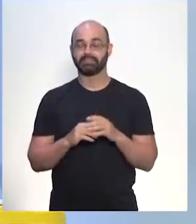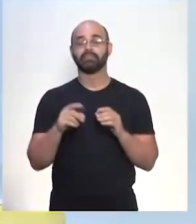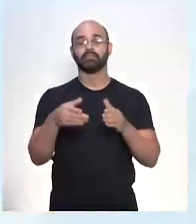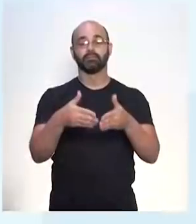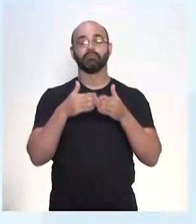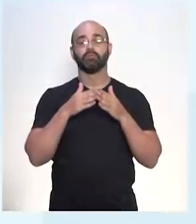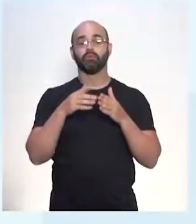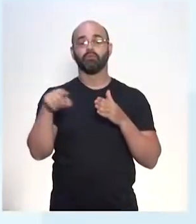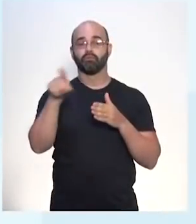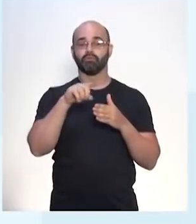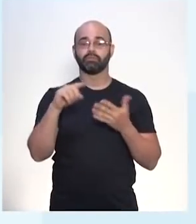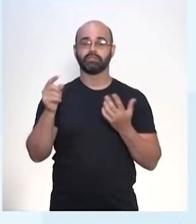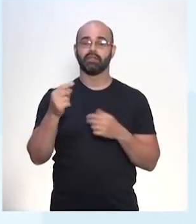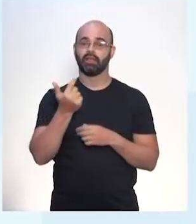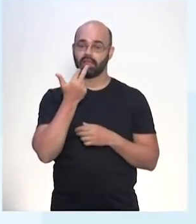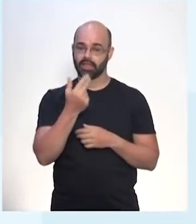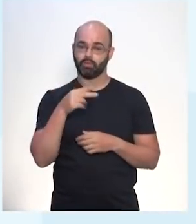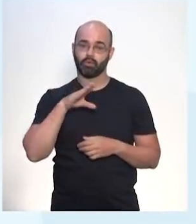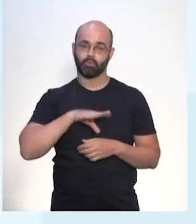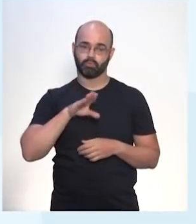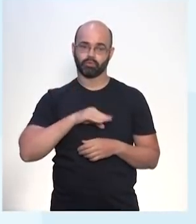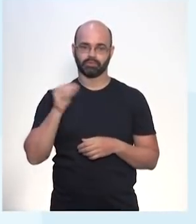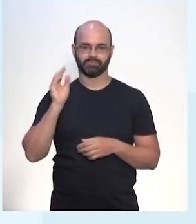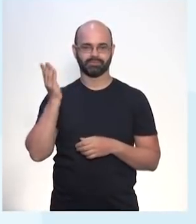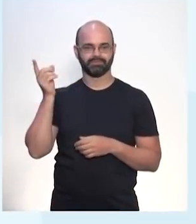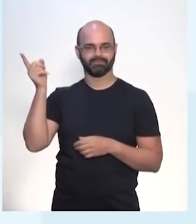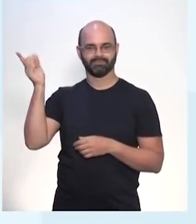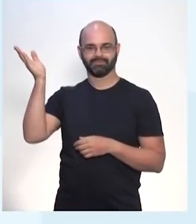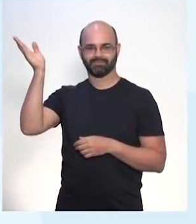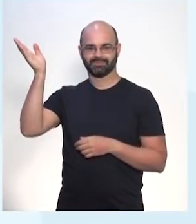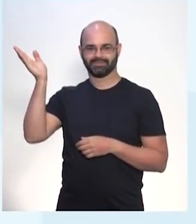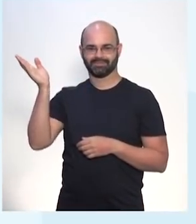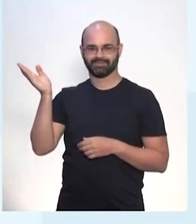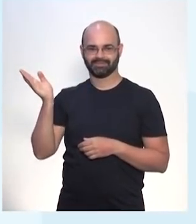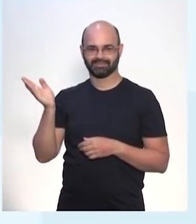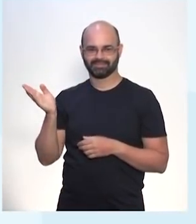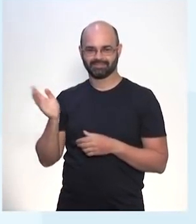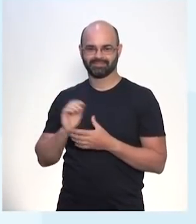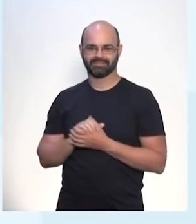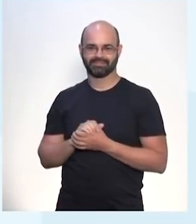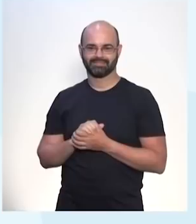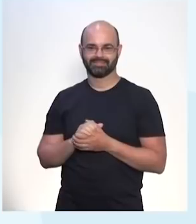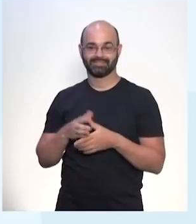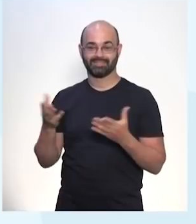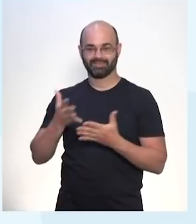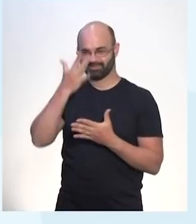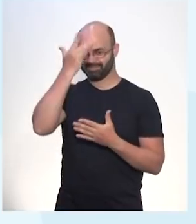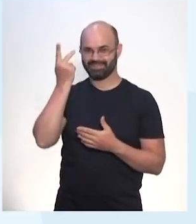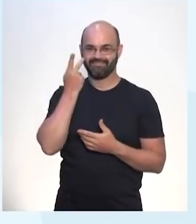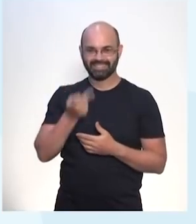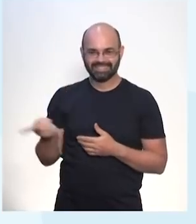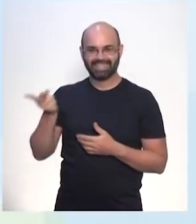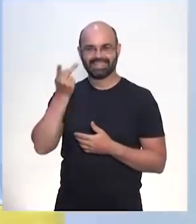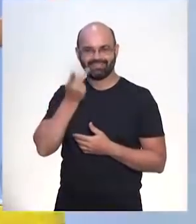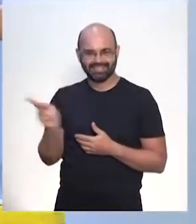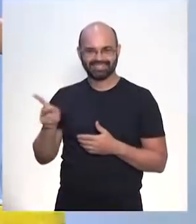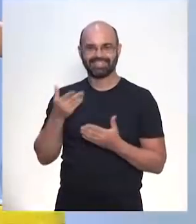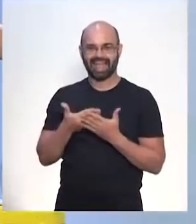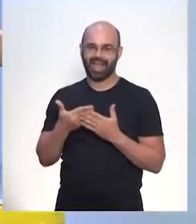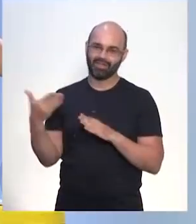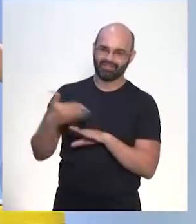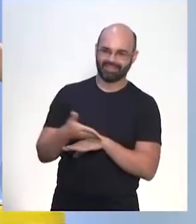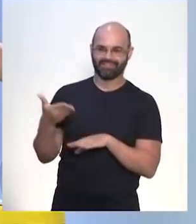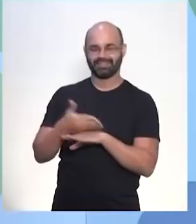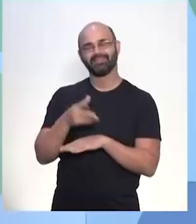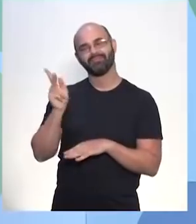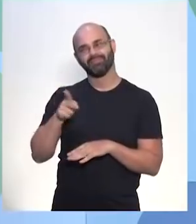com a gente lá no Língua Portuguesa, CMSP_EM. Aula com muita visita hoje, né? Foi bem legal. Muita visita na aula. Professor Mauro, foi um